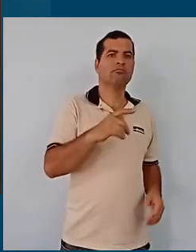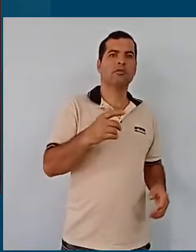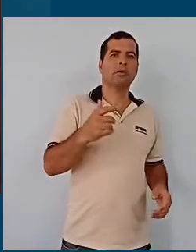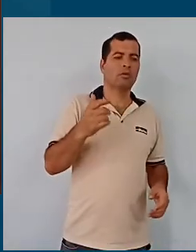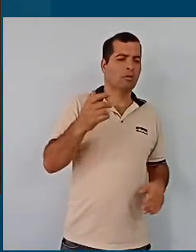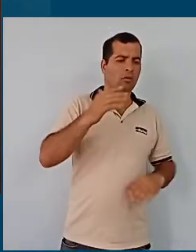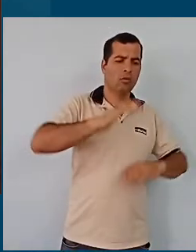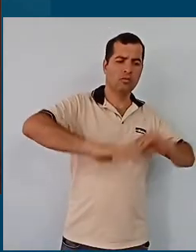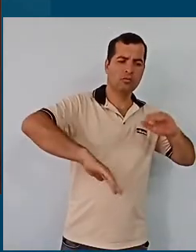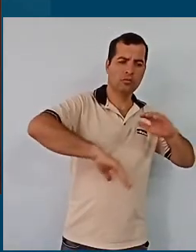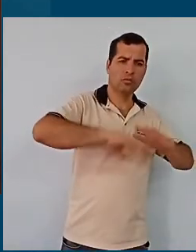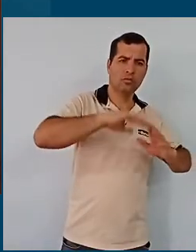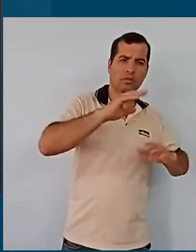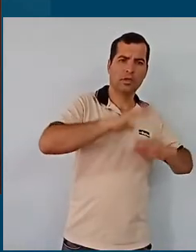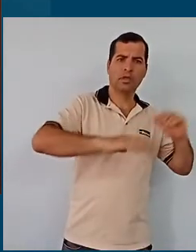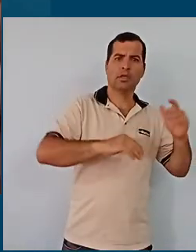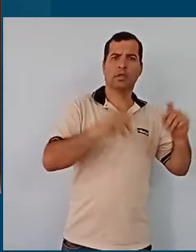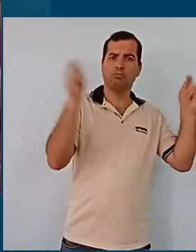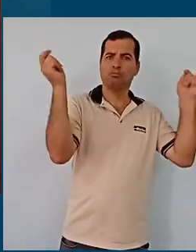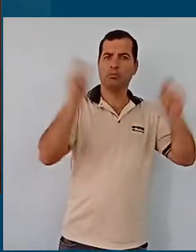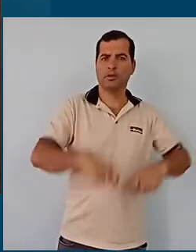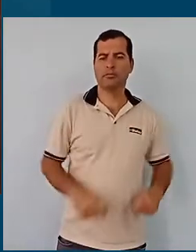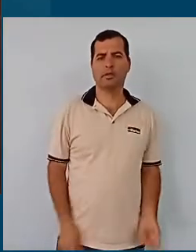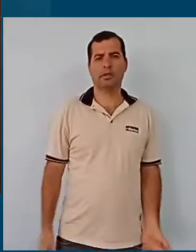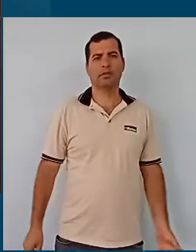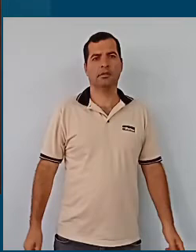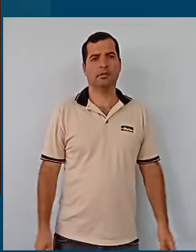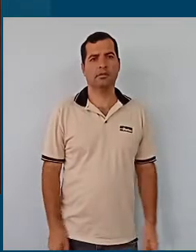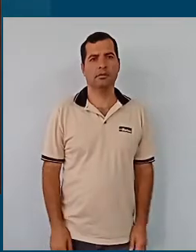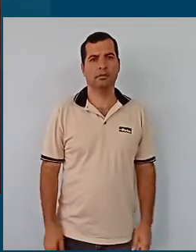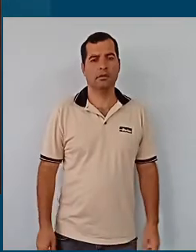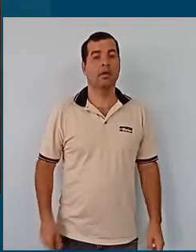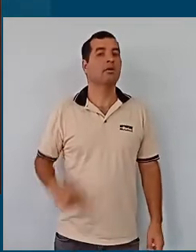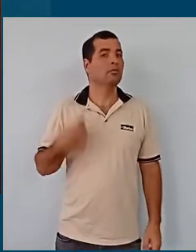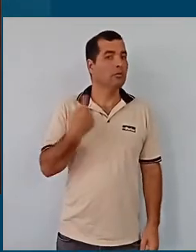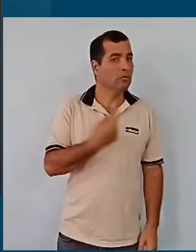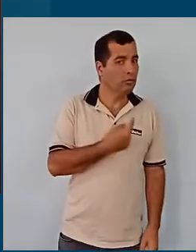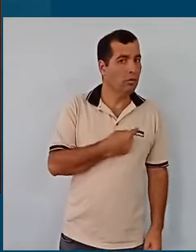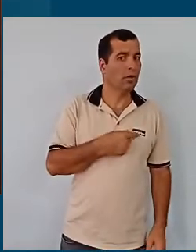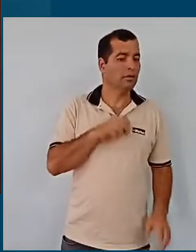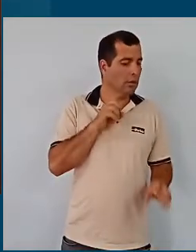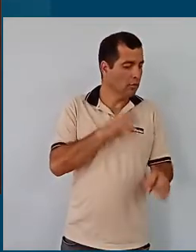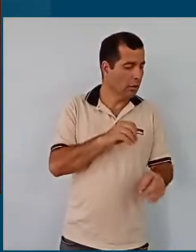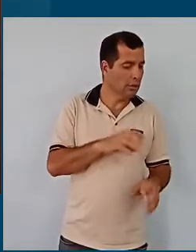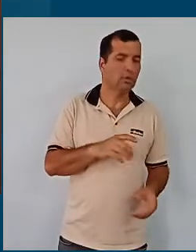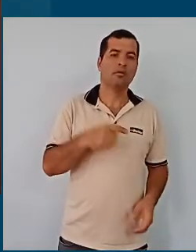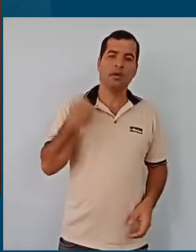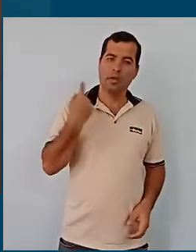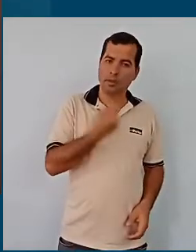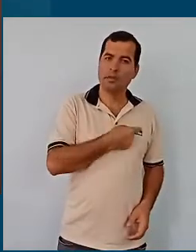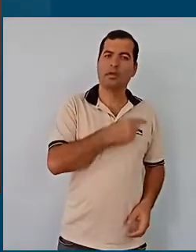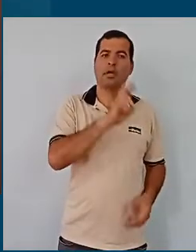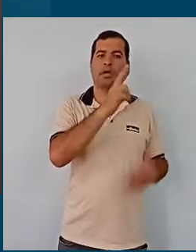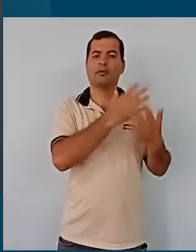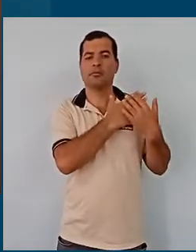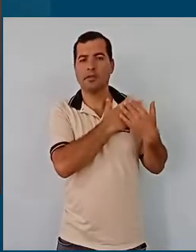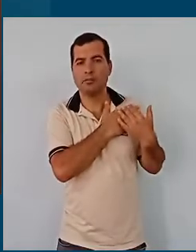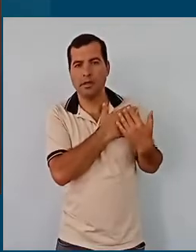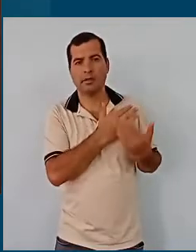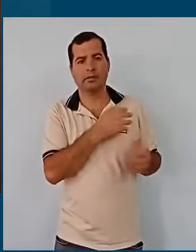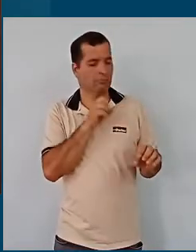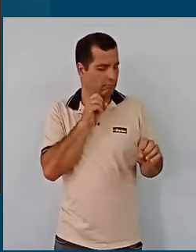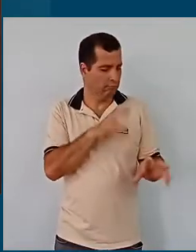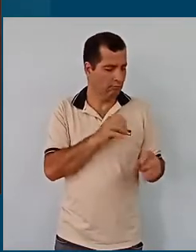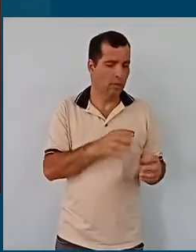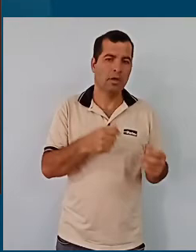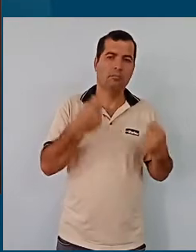constituir habilidades, né? Então, está na alçada do processo educativo fazer isso. E esse processo educativo é